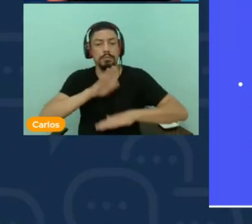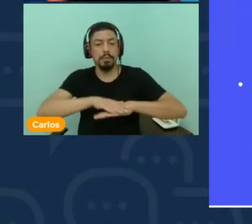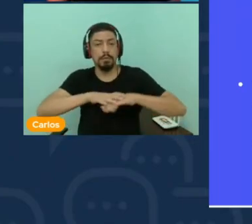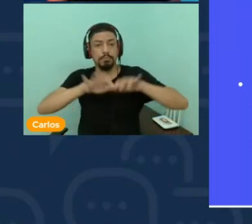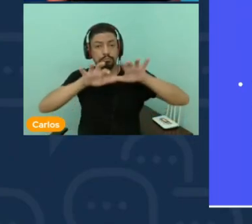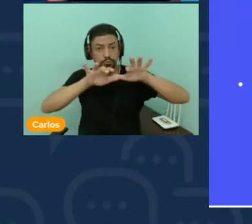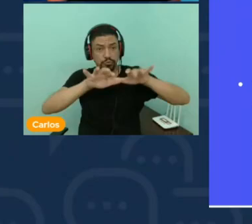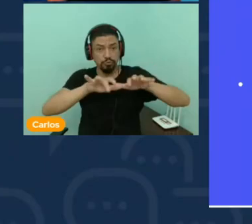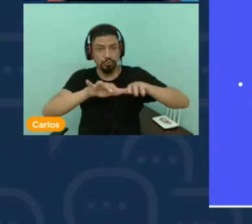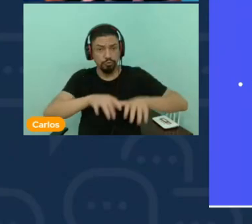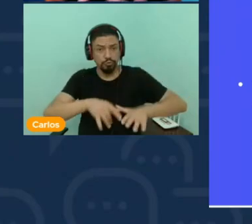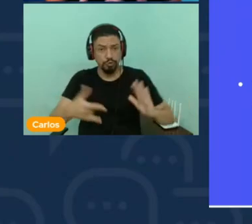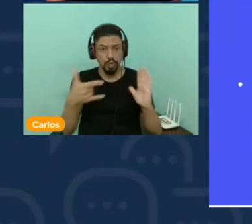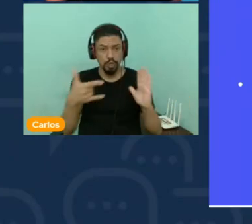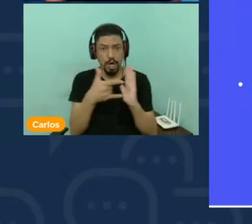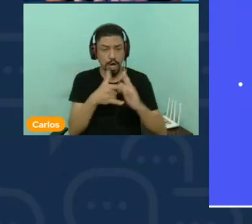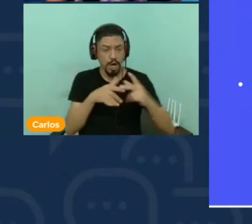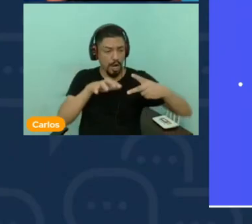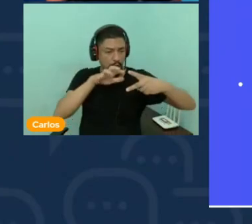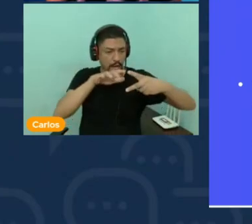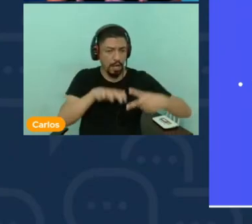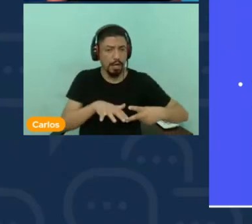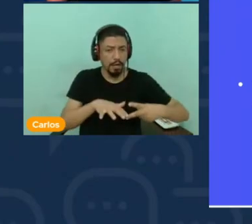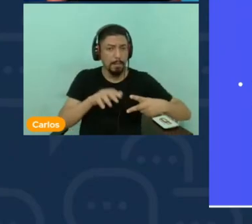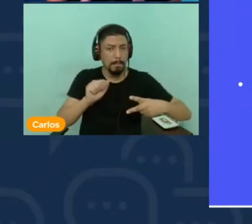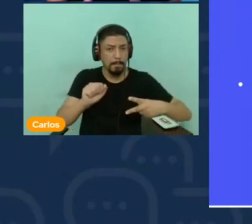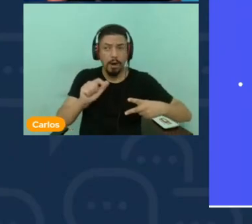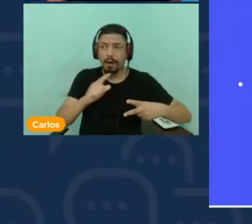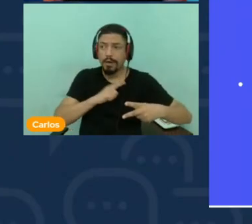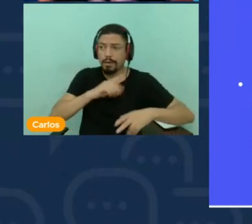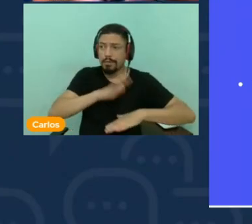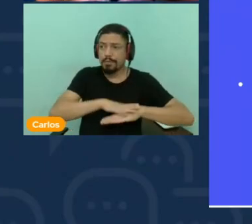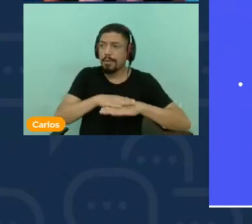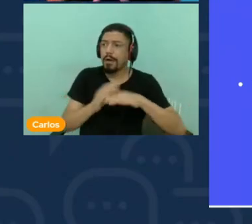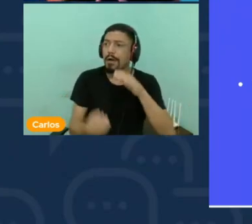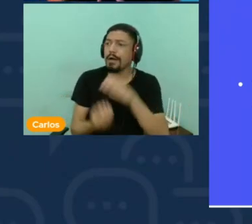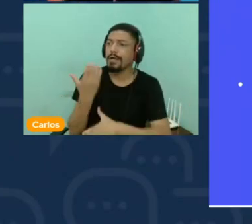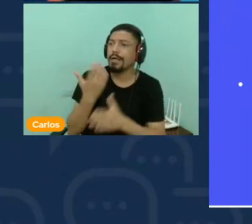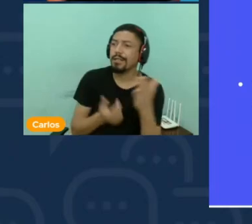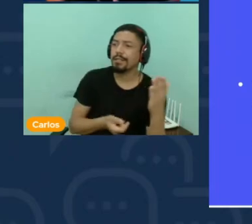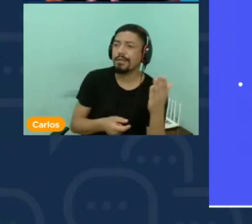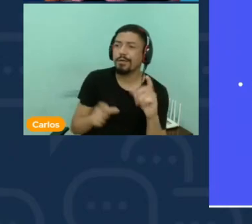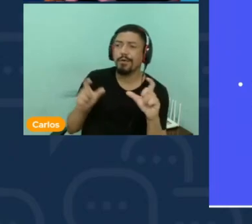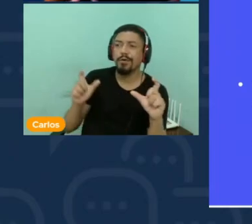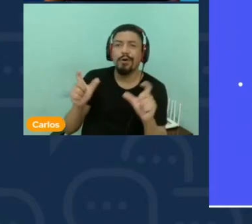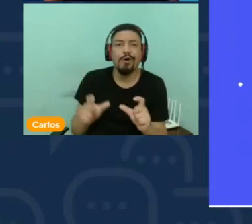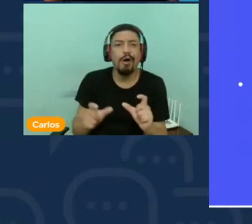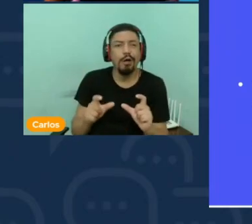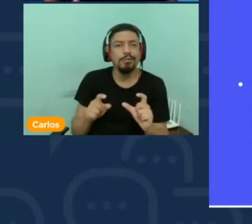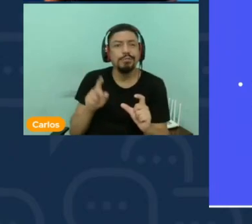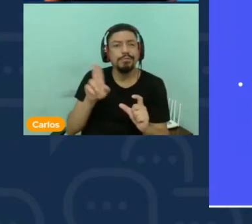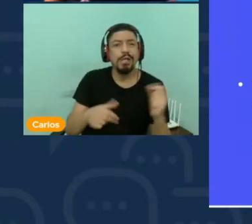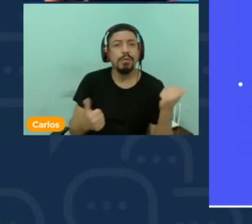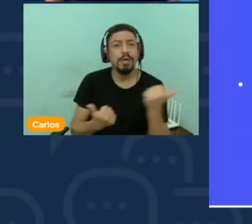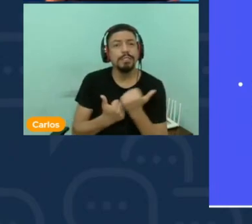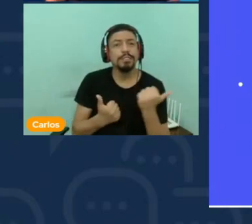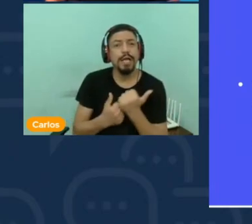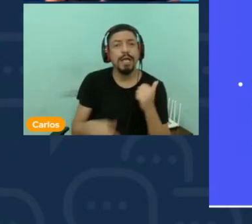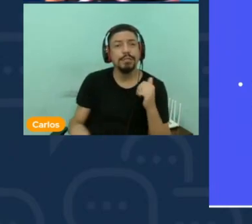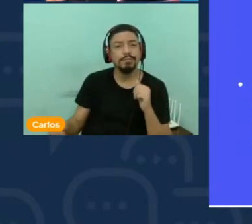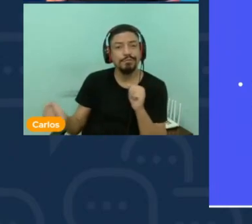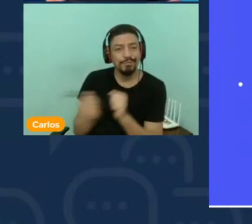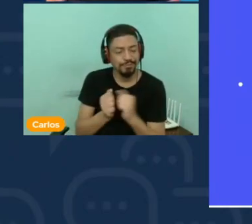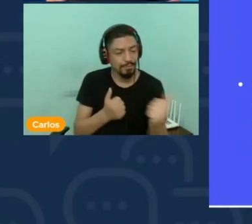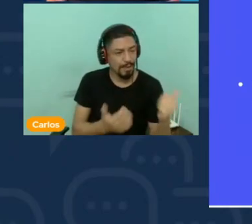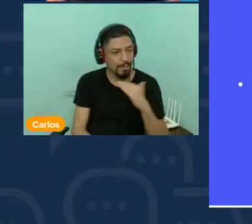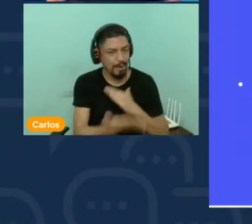desenvolvendo, eu posso estar criando ali o meu código com um assistente ali do meu lado,